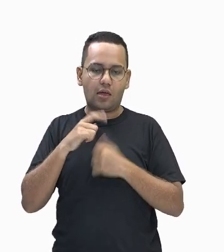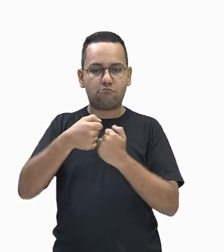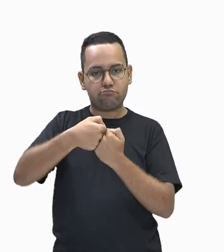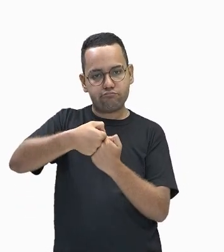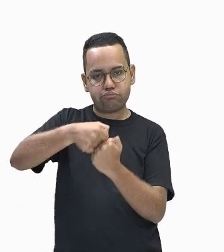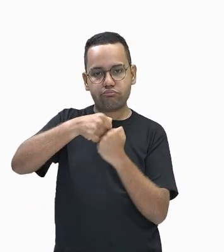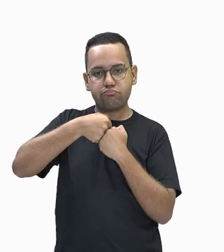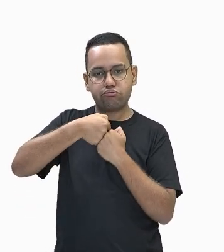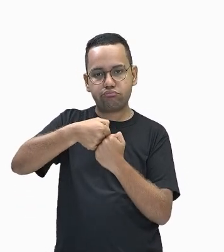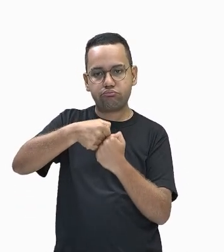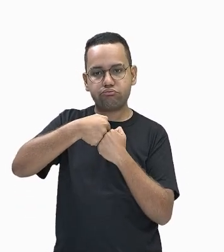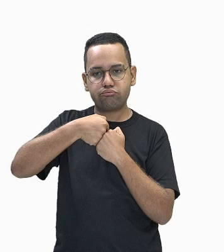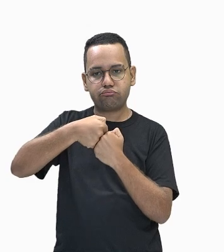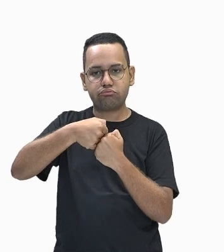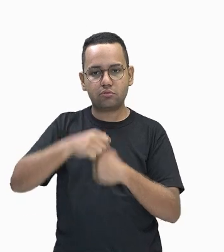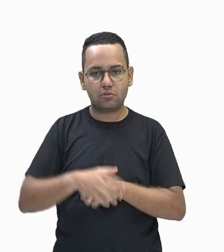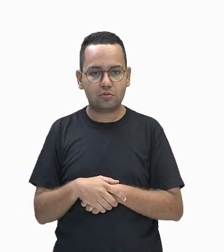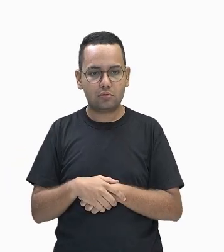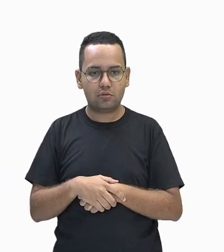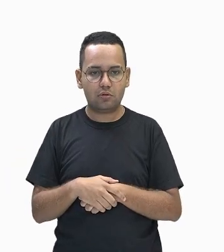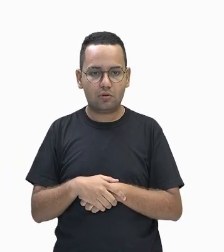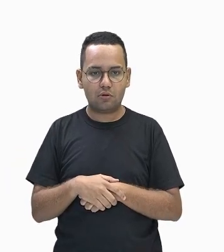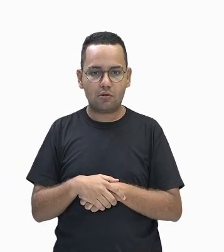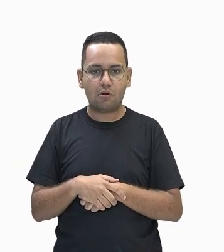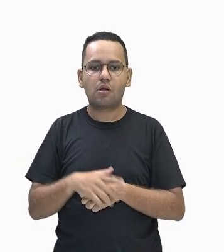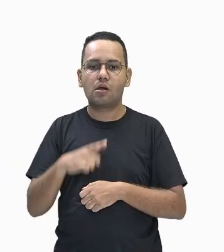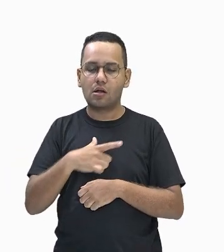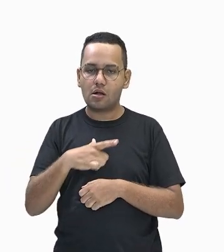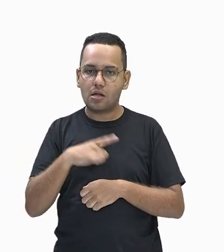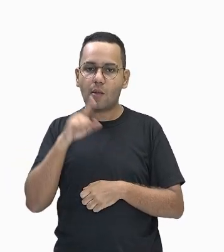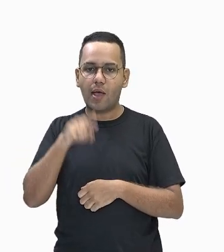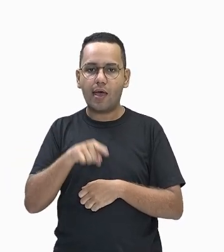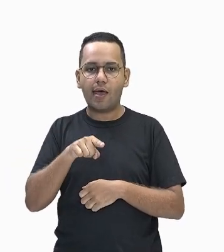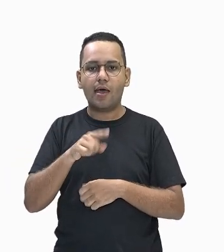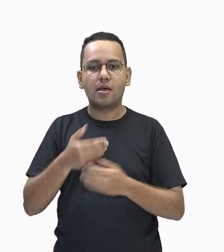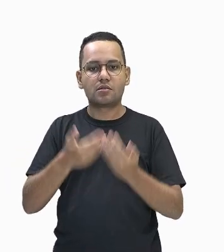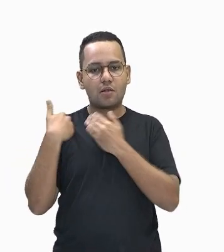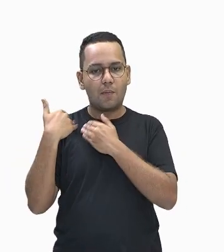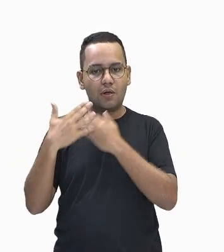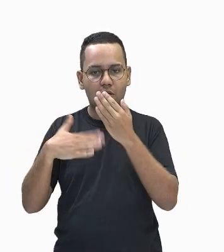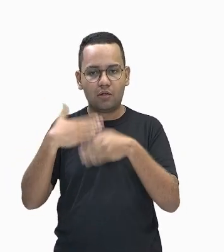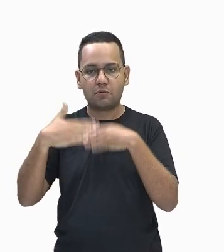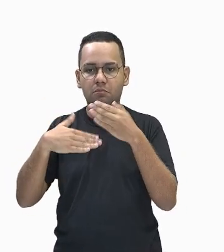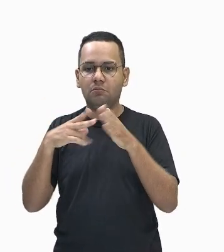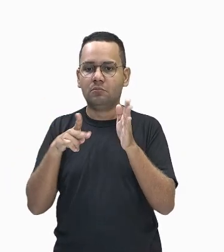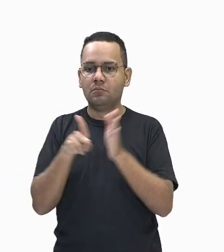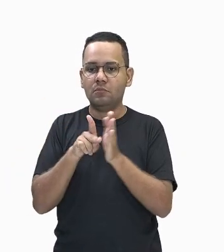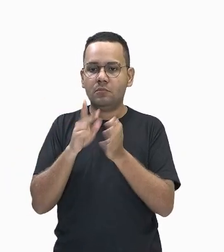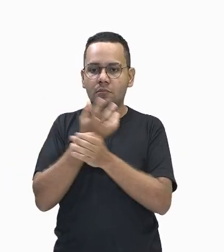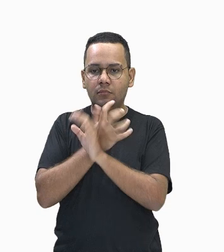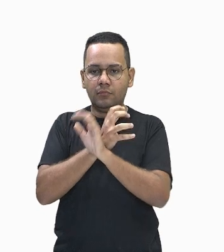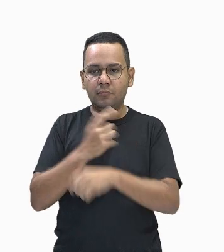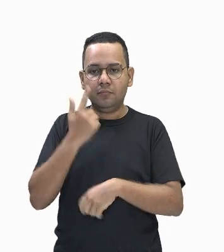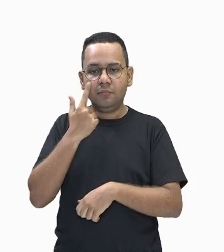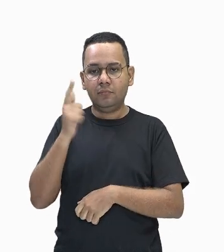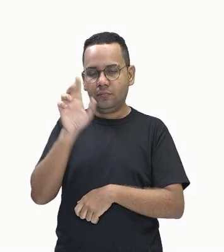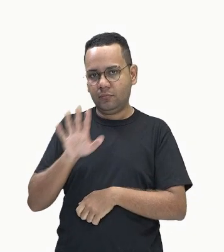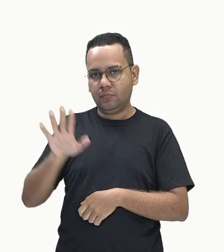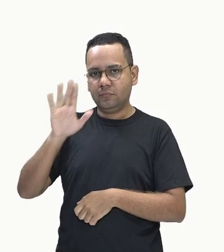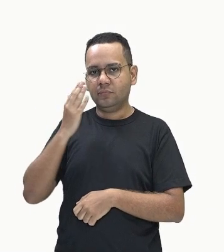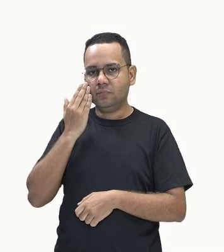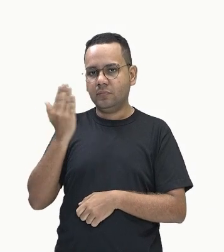essencial para a formação e o crescimento dos ossos. Notem na imagem que vocês visualizam nesse